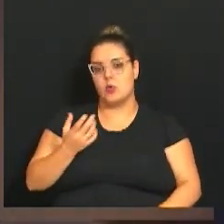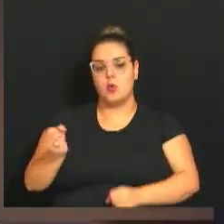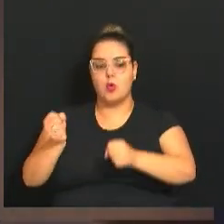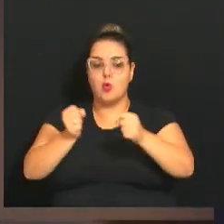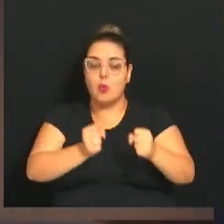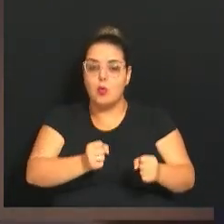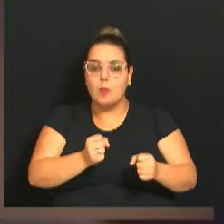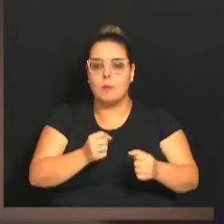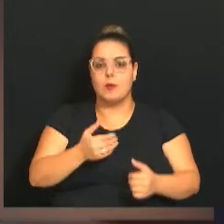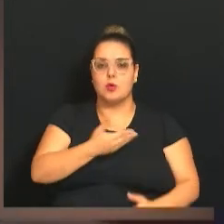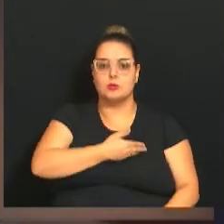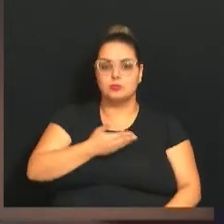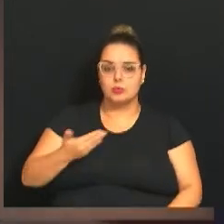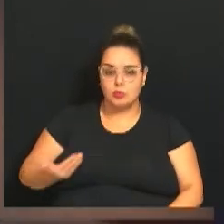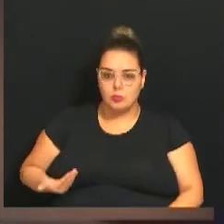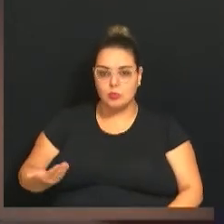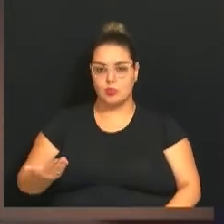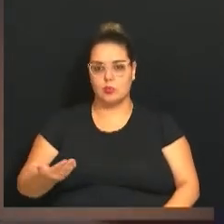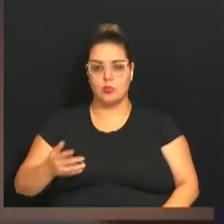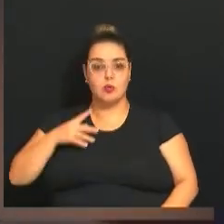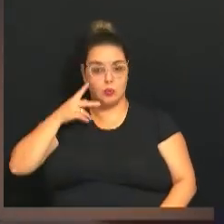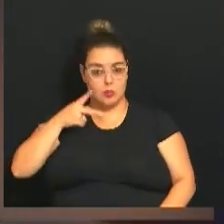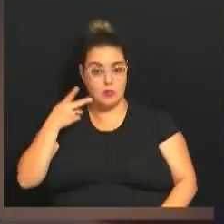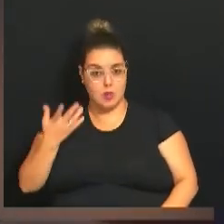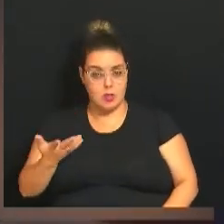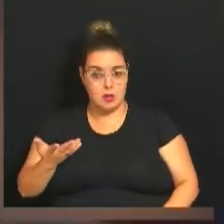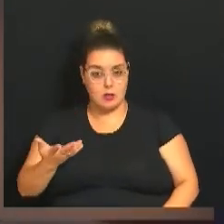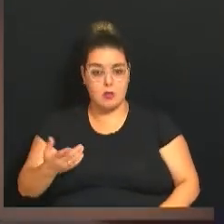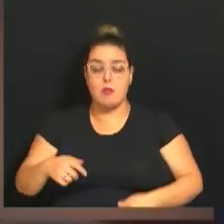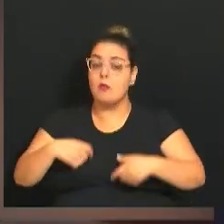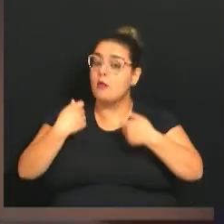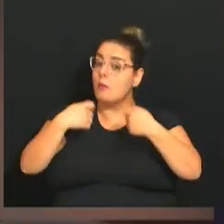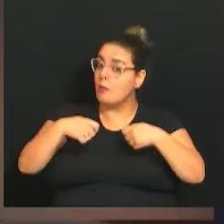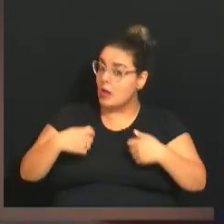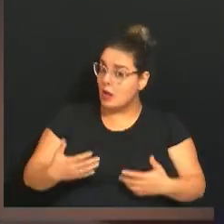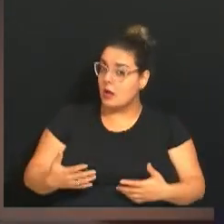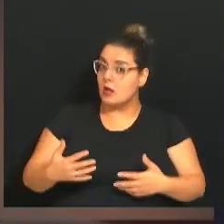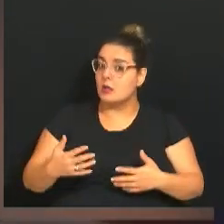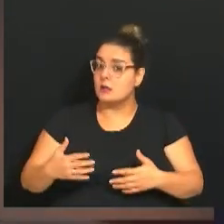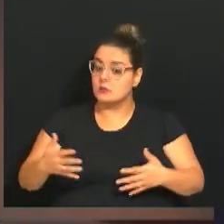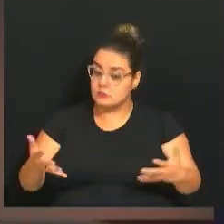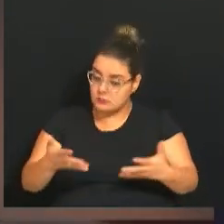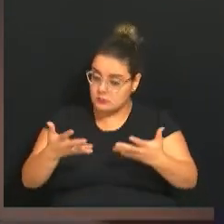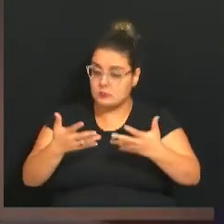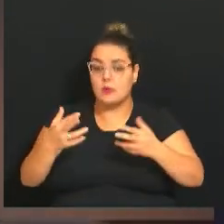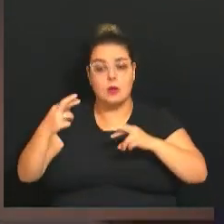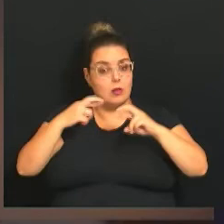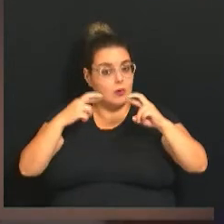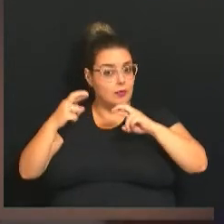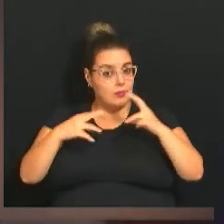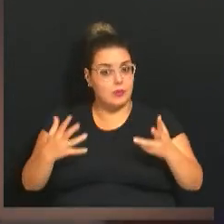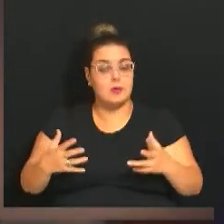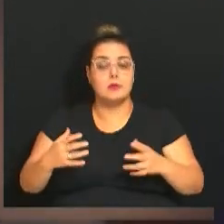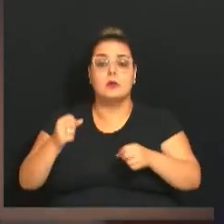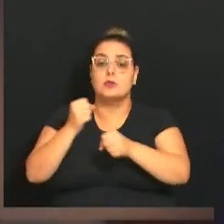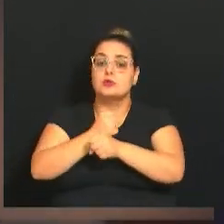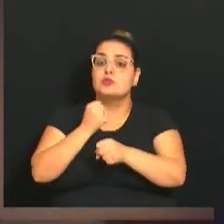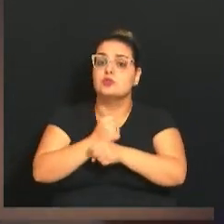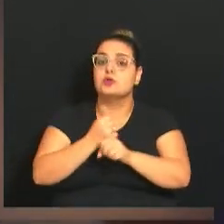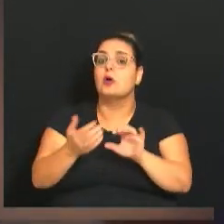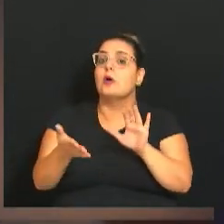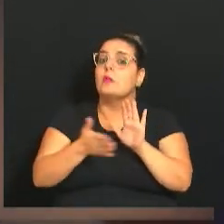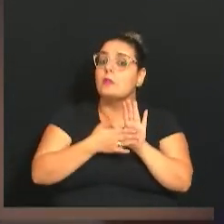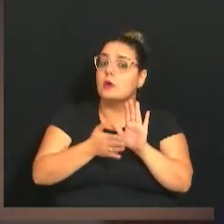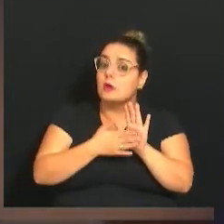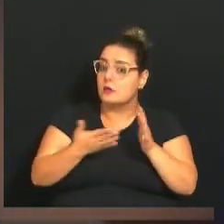público, né, parlamentar, ele precisa dedicar-se a avaliar as obras que têm sido propostas,